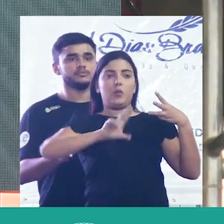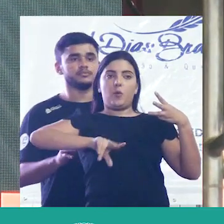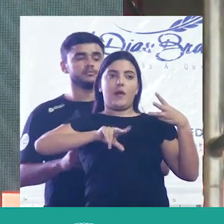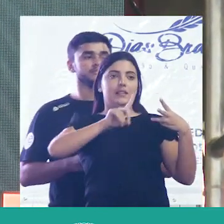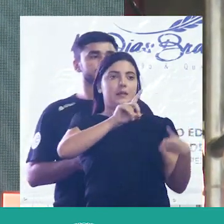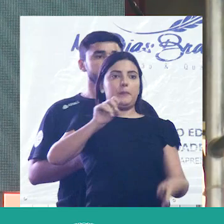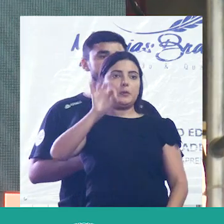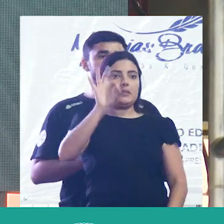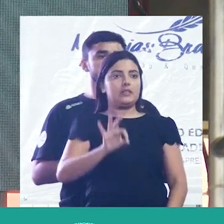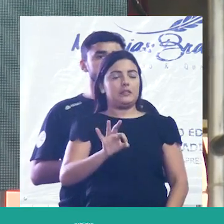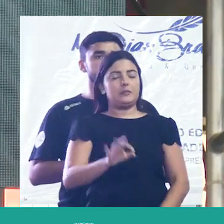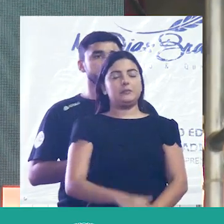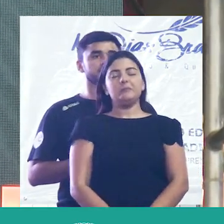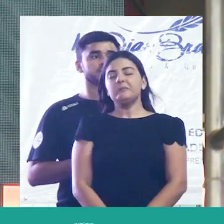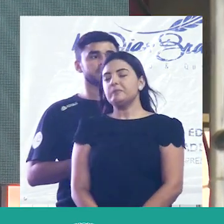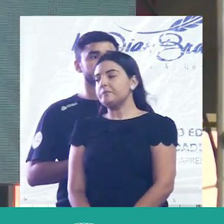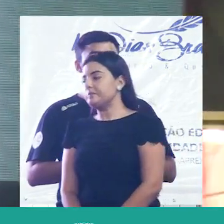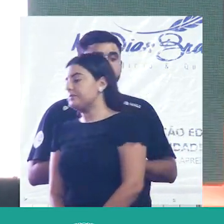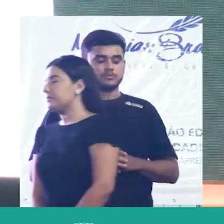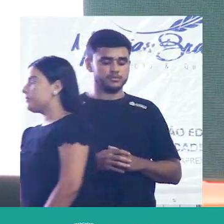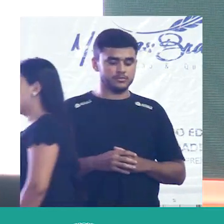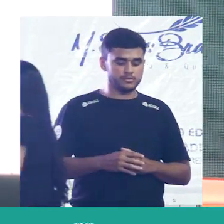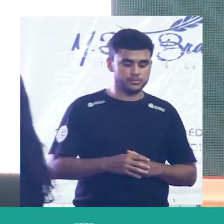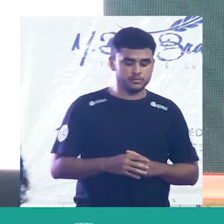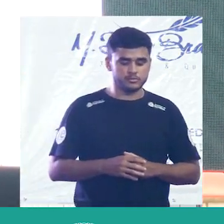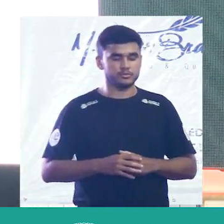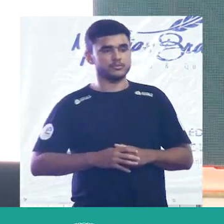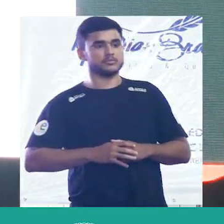100%. Ok?